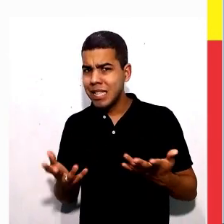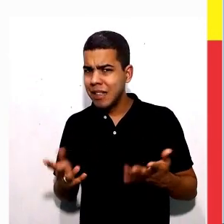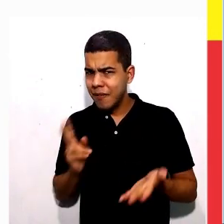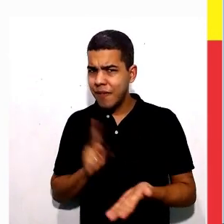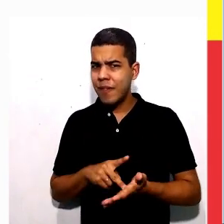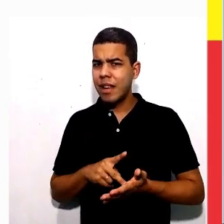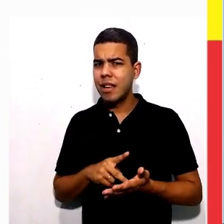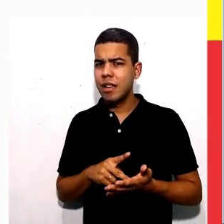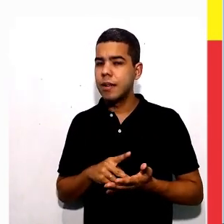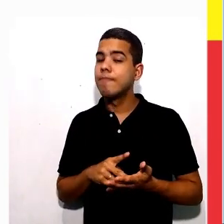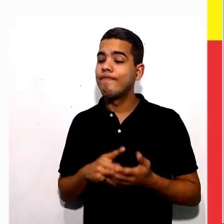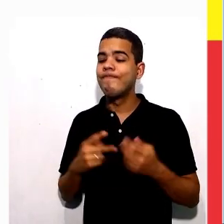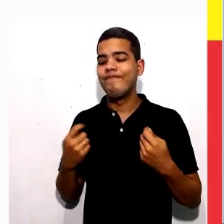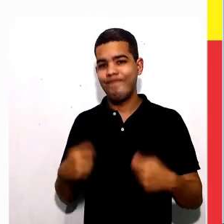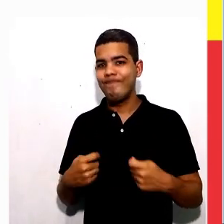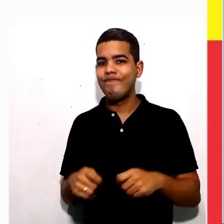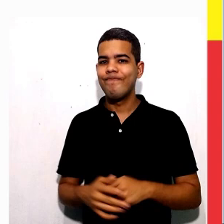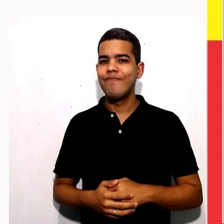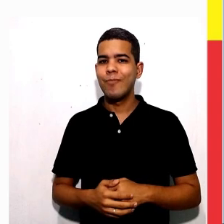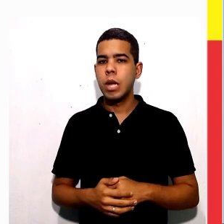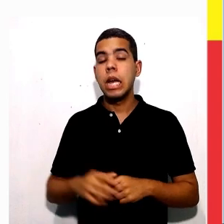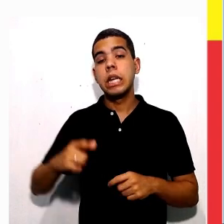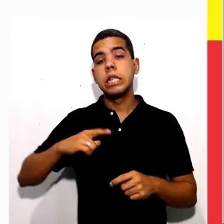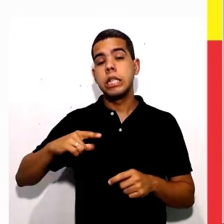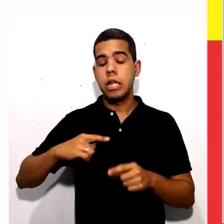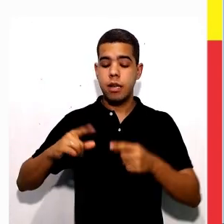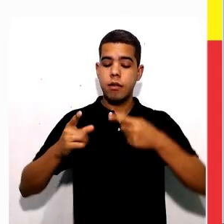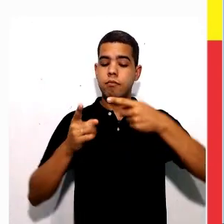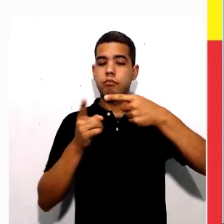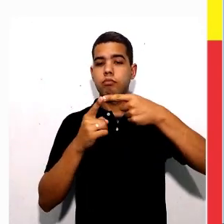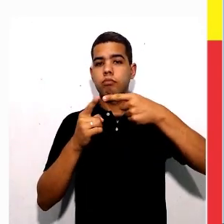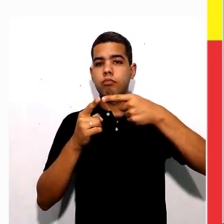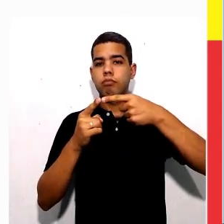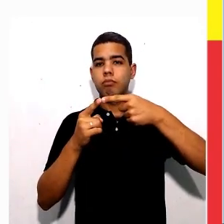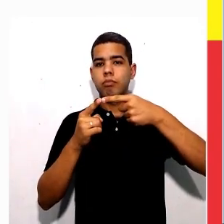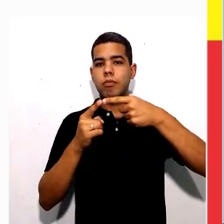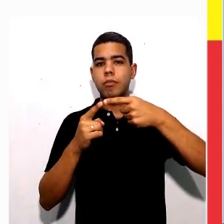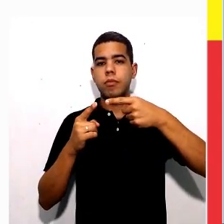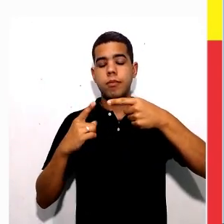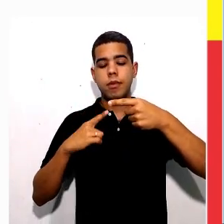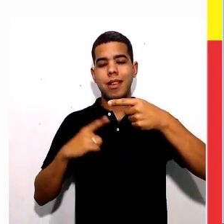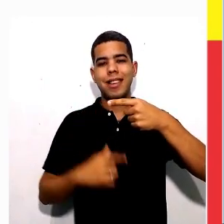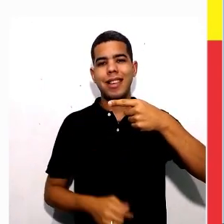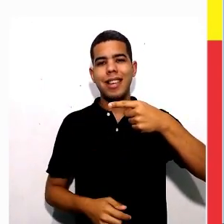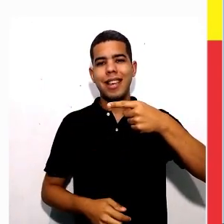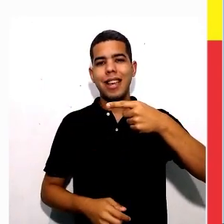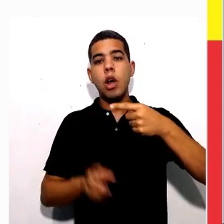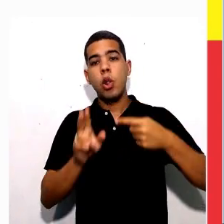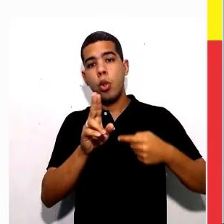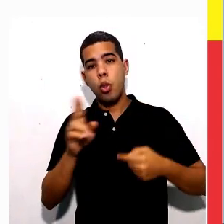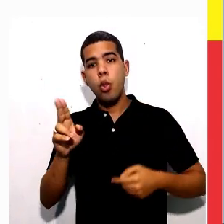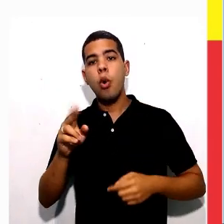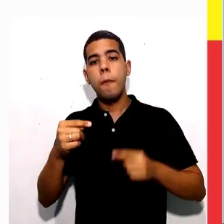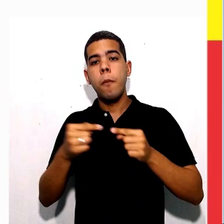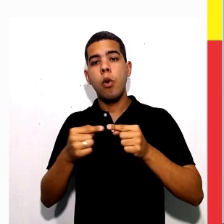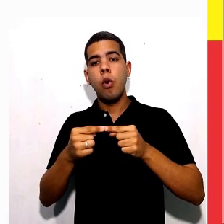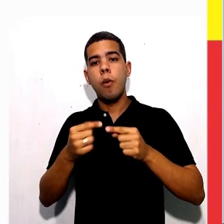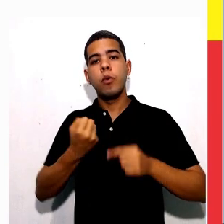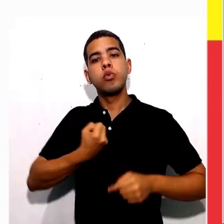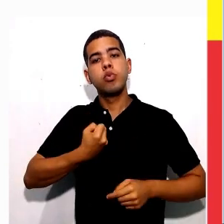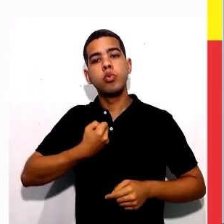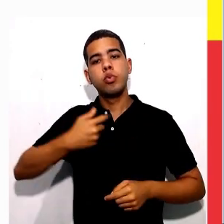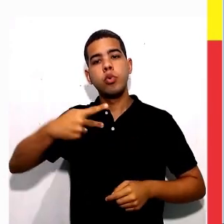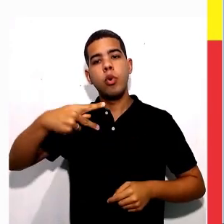para gerar? Depende. Por quê? Esta é uma sequência dos números primos. Então, essa é uma